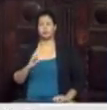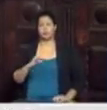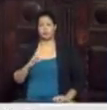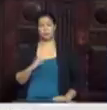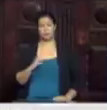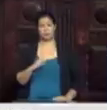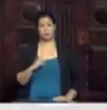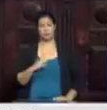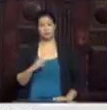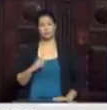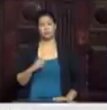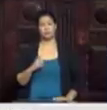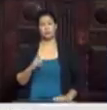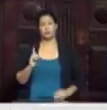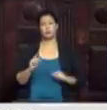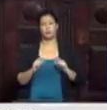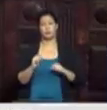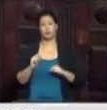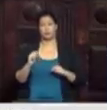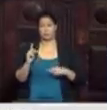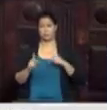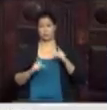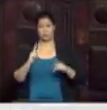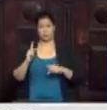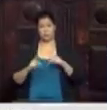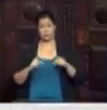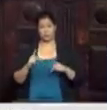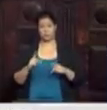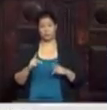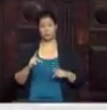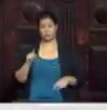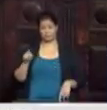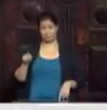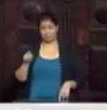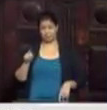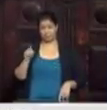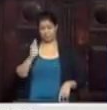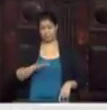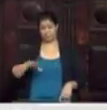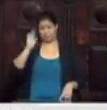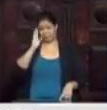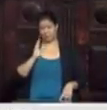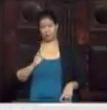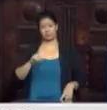Globo, o povo brasileiro elegeu o senhor Collor de Mello.